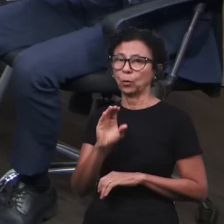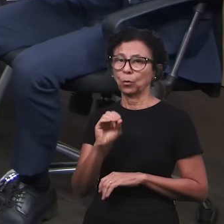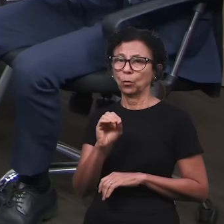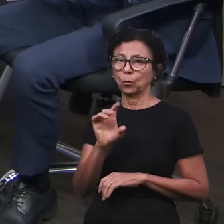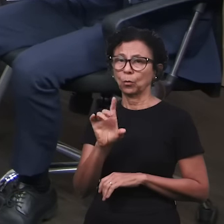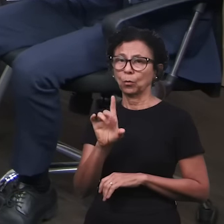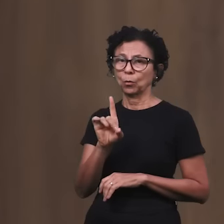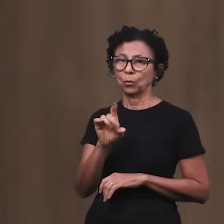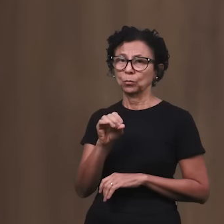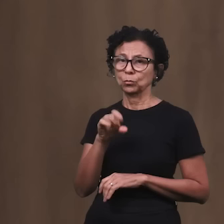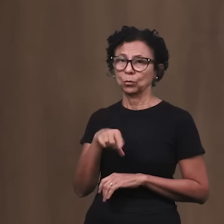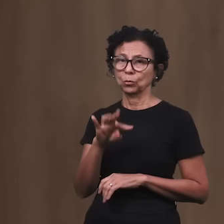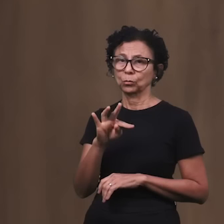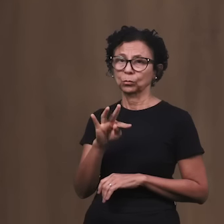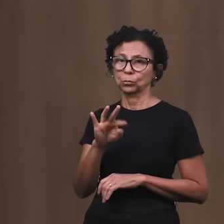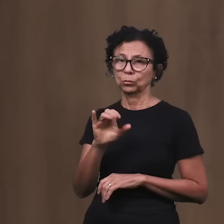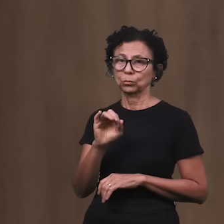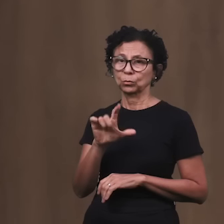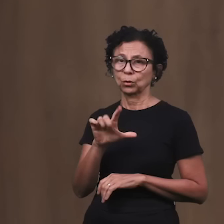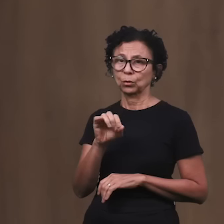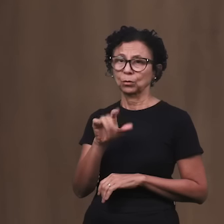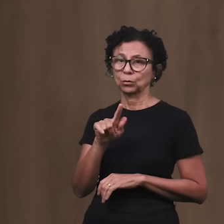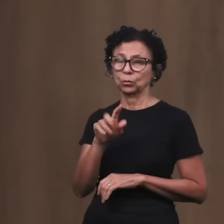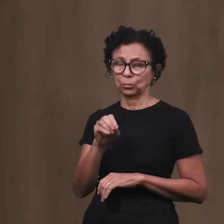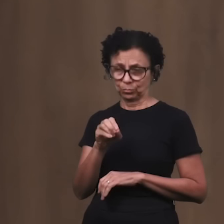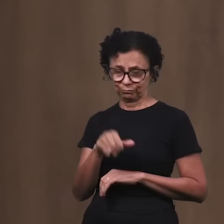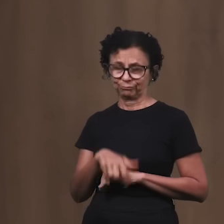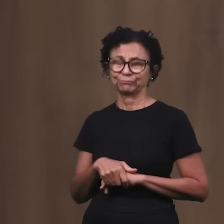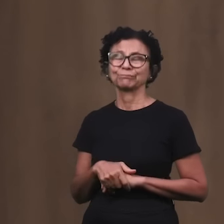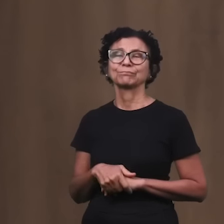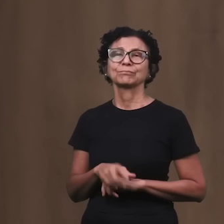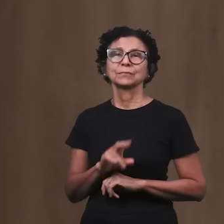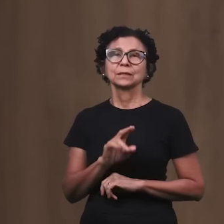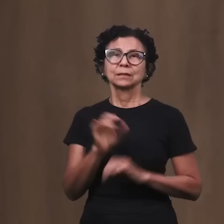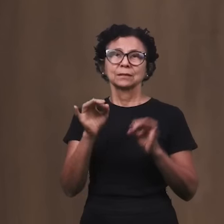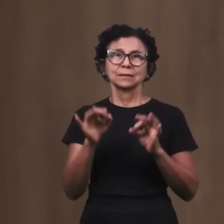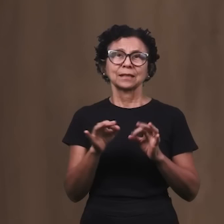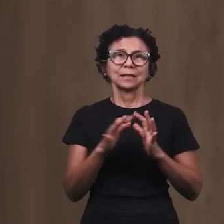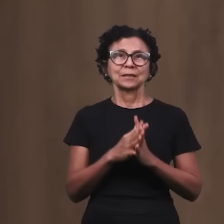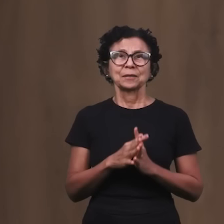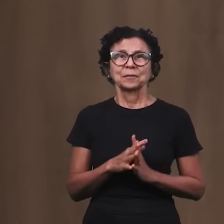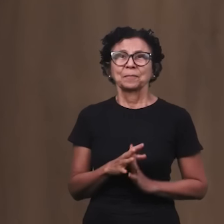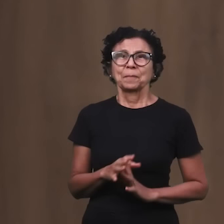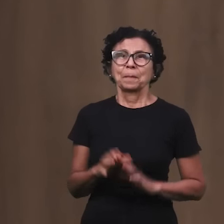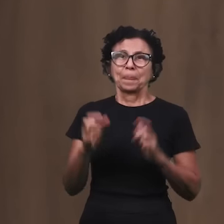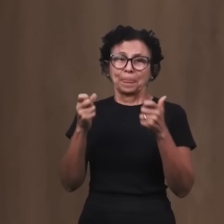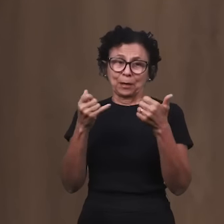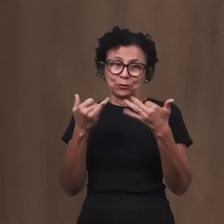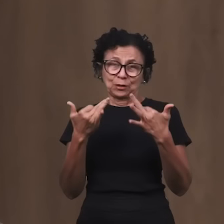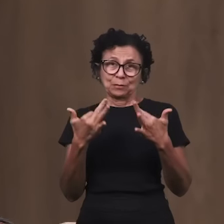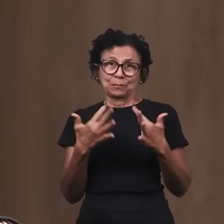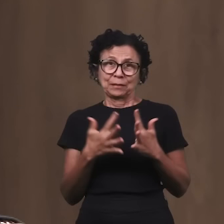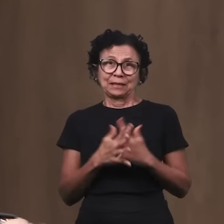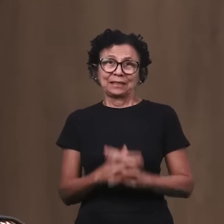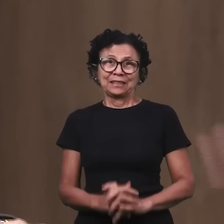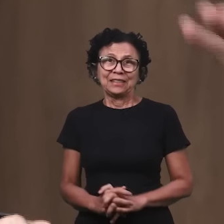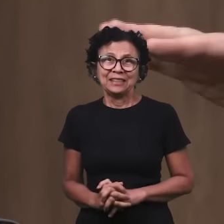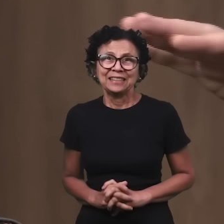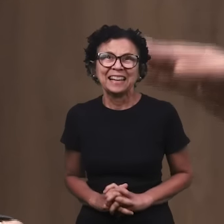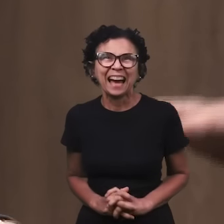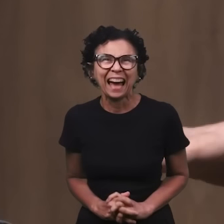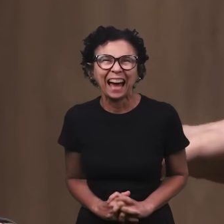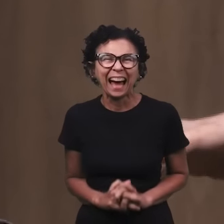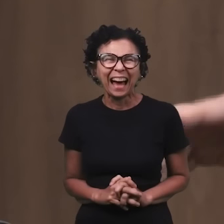bem-vindo, Pai Senhor. Obrigado, Josias. Deixa eu só dar uma explicação. Essa palavra odontólogo, ela já caiu de moda.